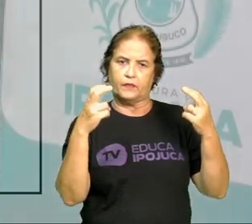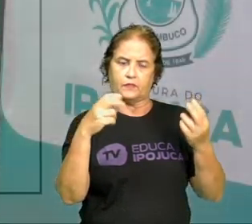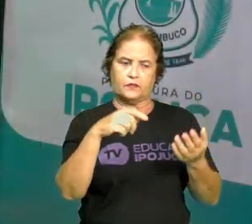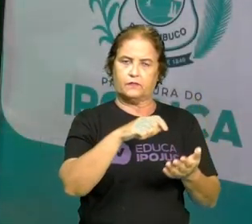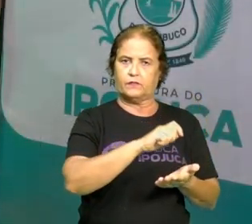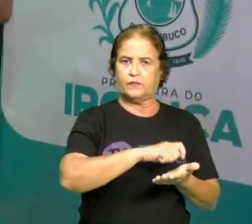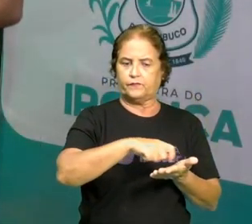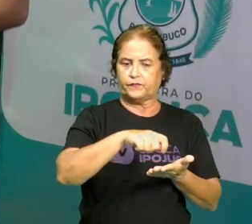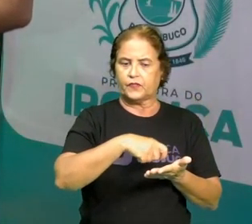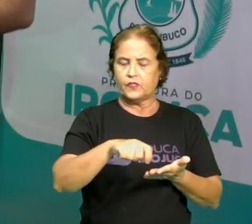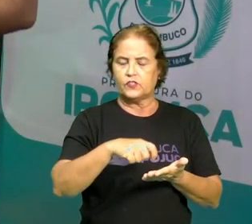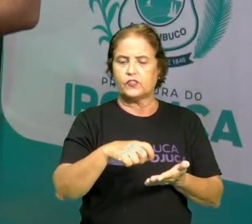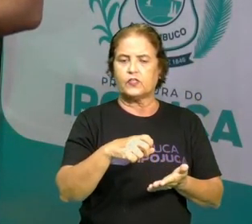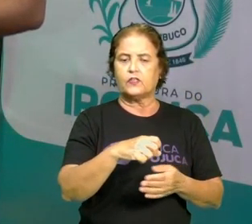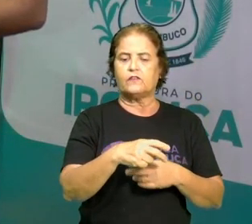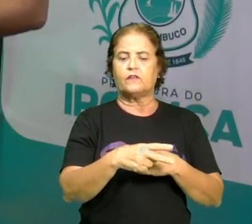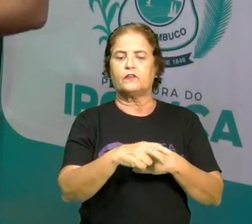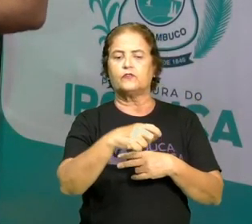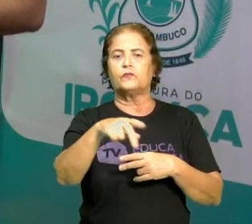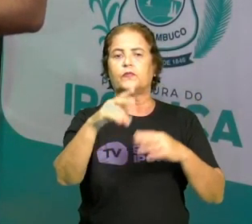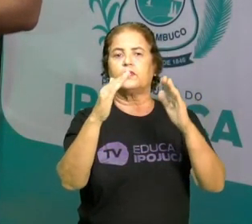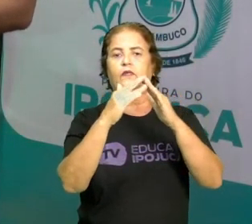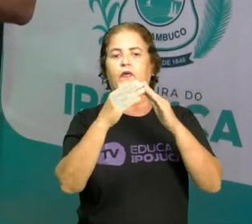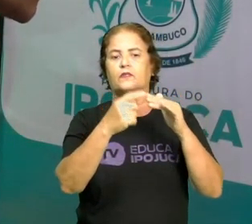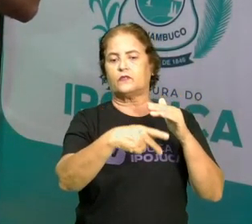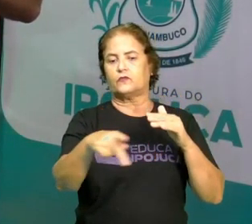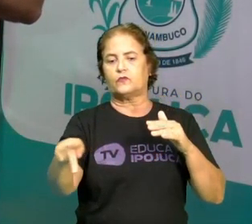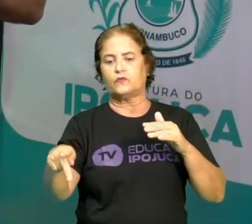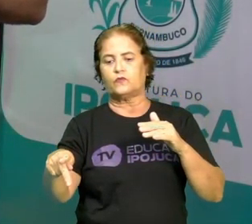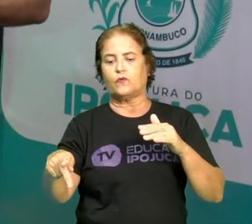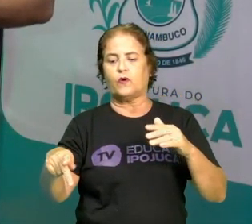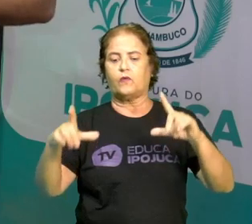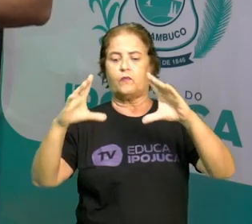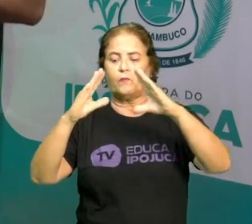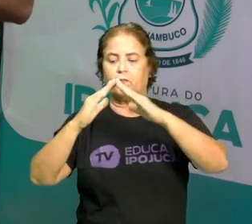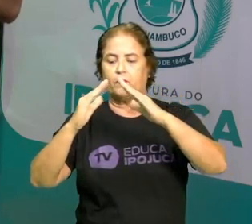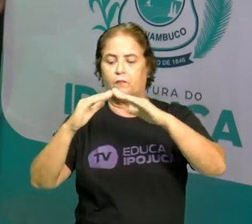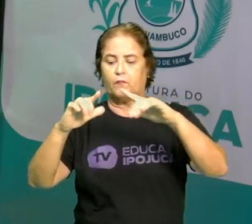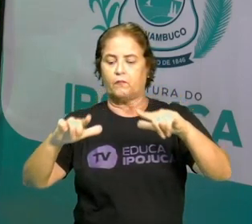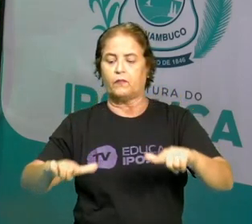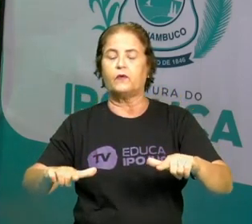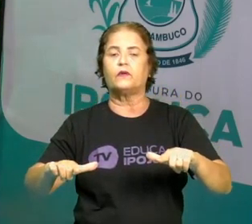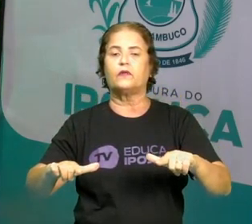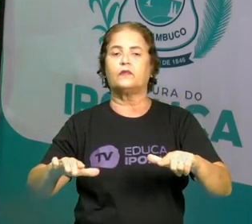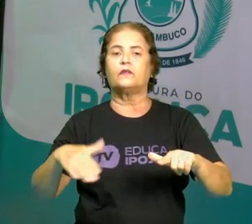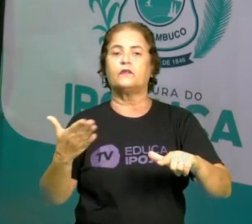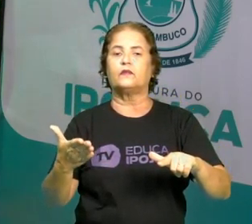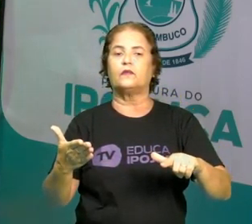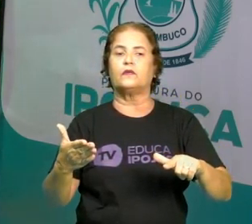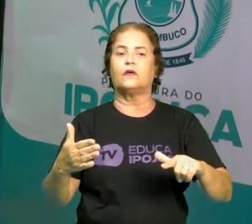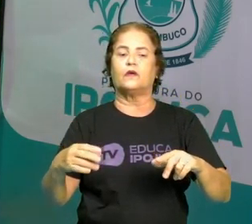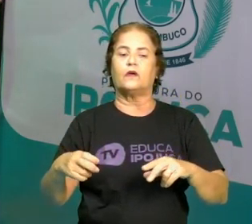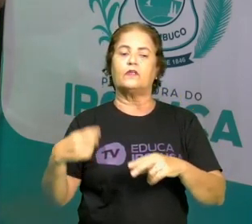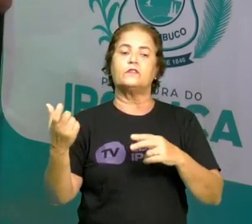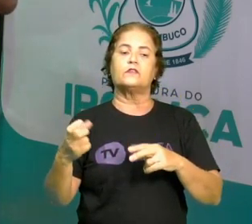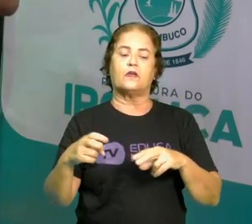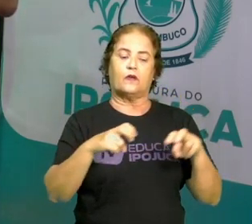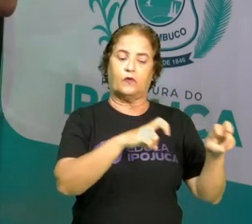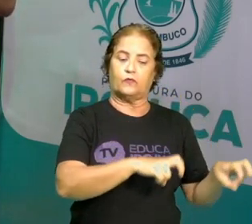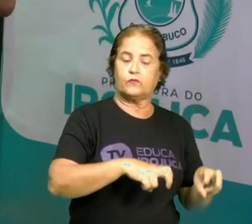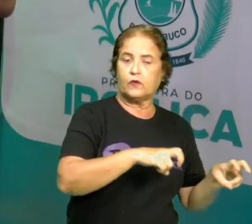Escreva sobre sua casa, a moradia e a zona onde ela fica. Portanto, perceba onde é sua casa, é zona rural ou